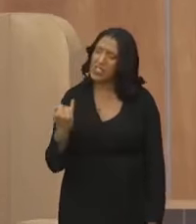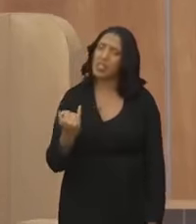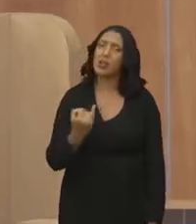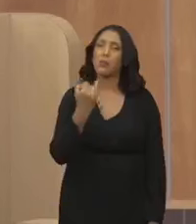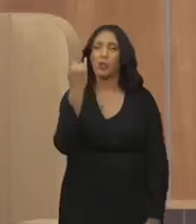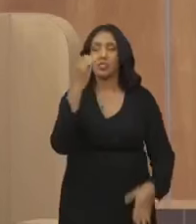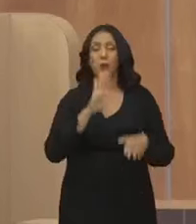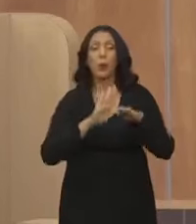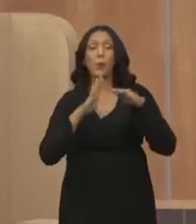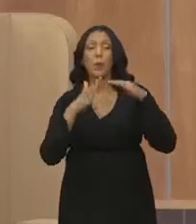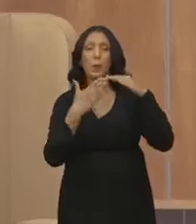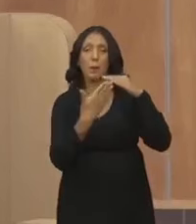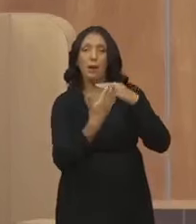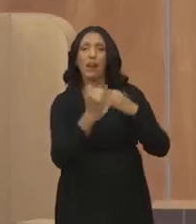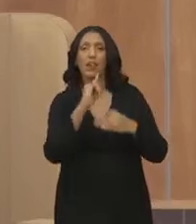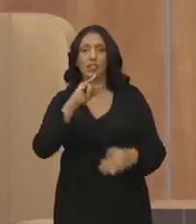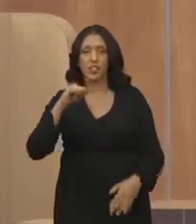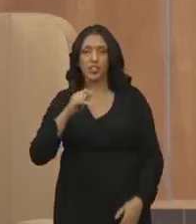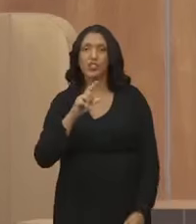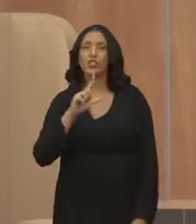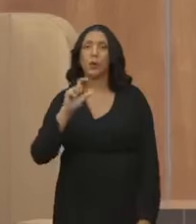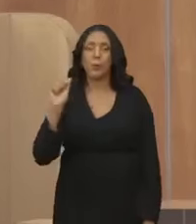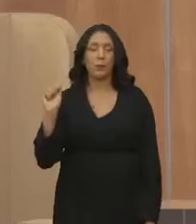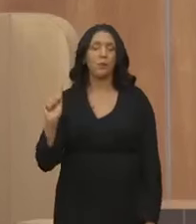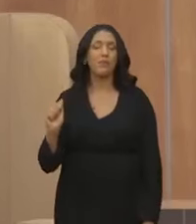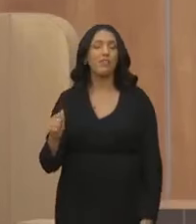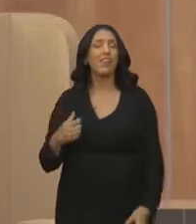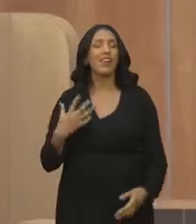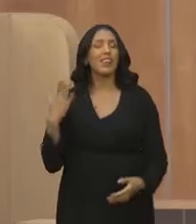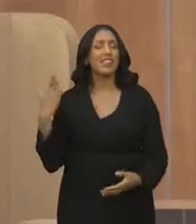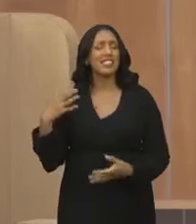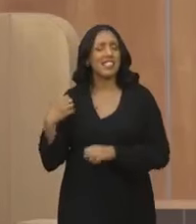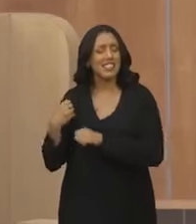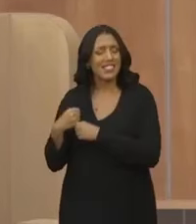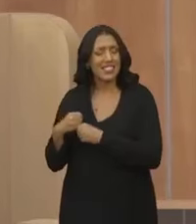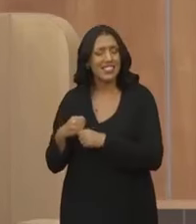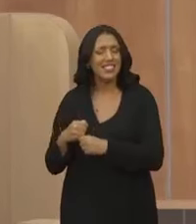O JAL já vem há anos, né,